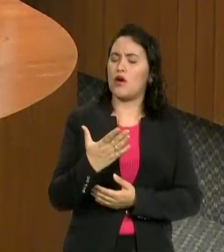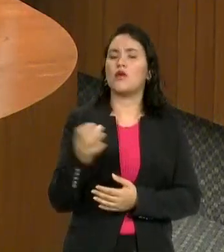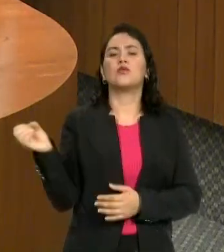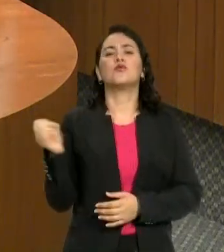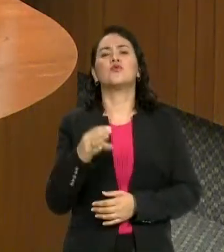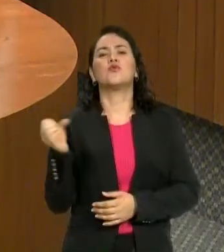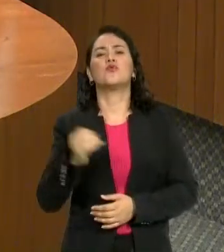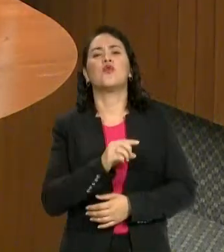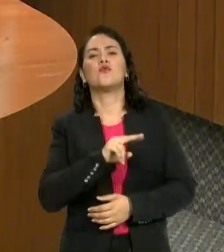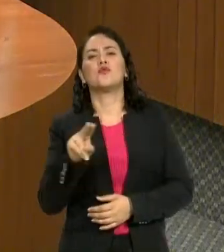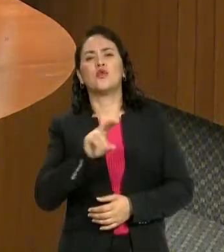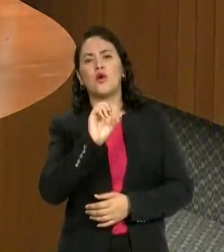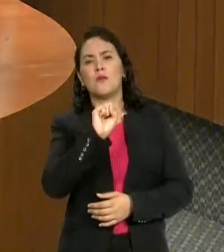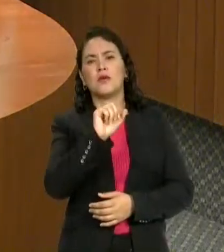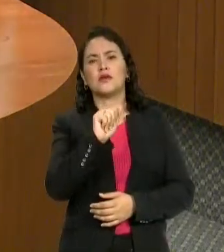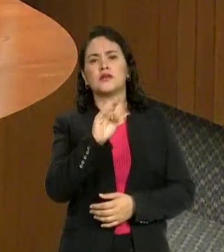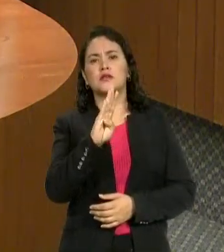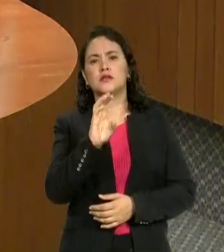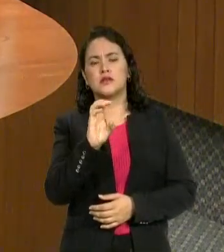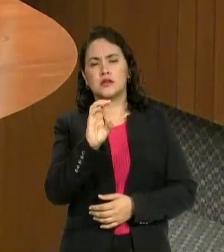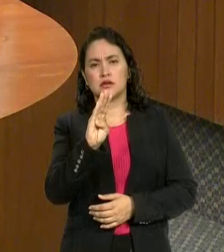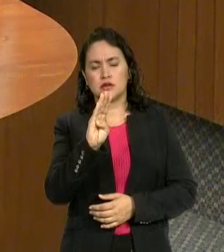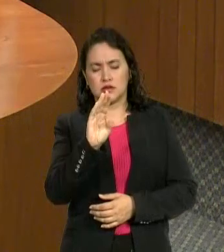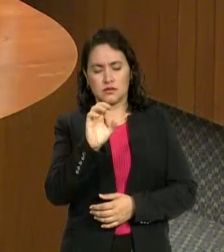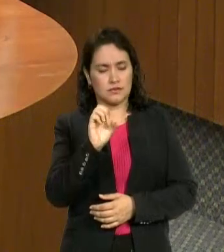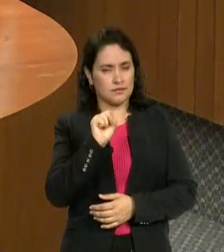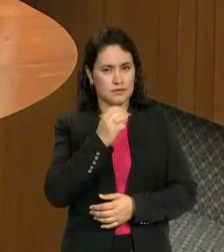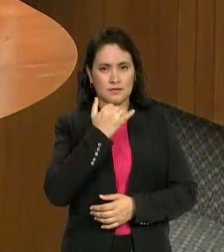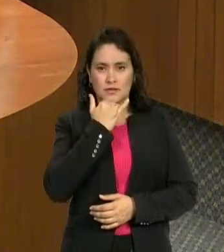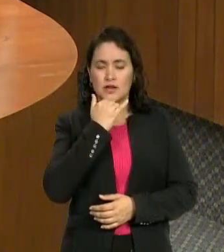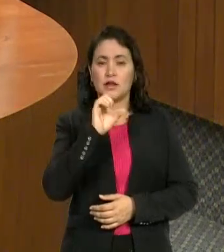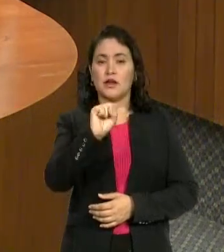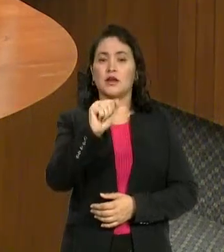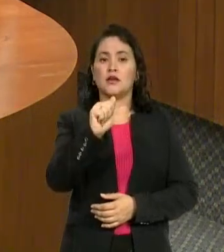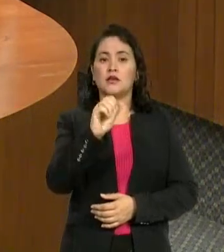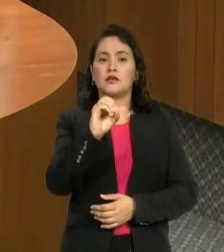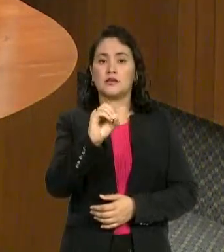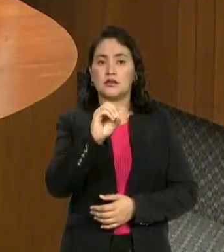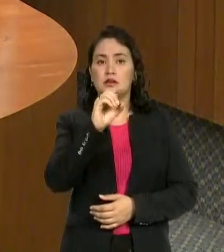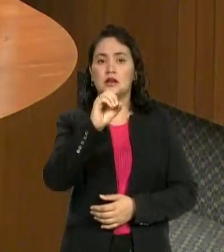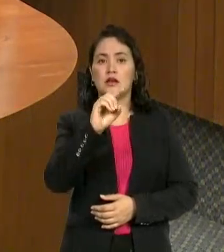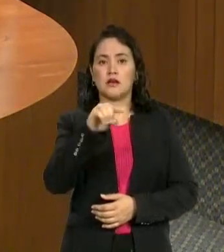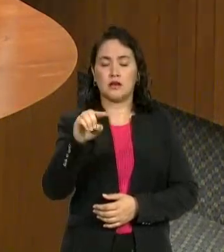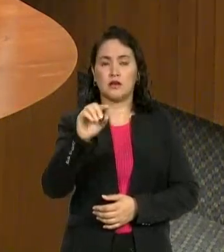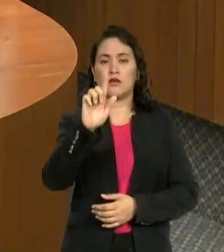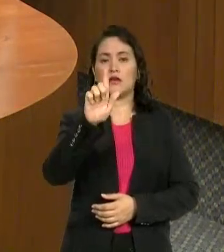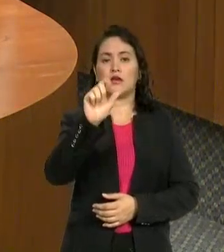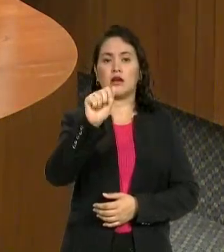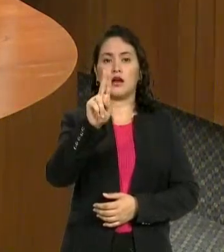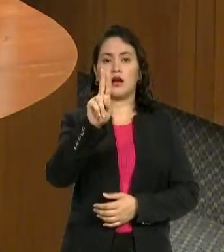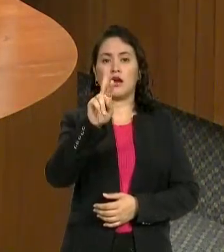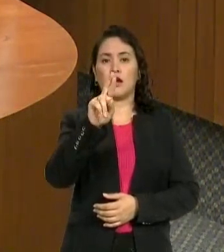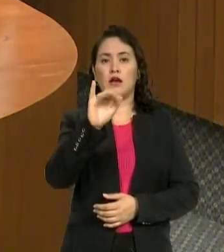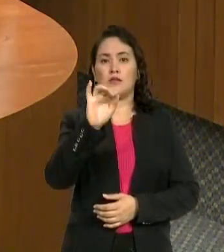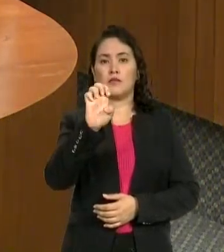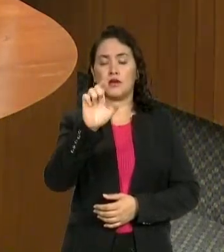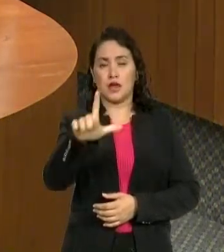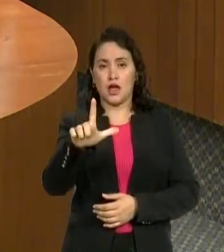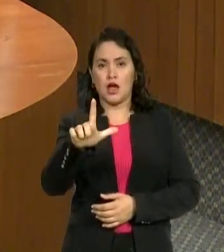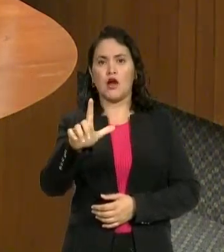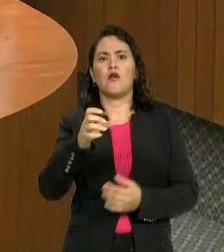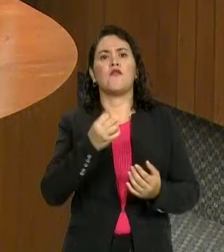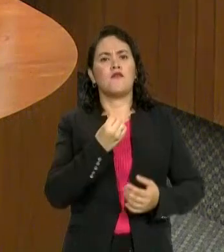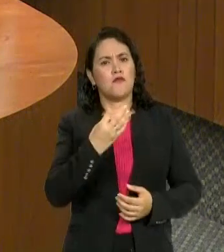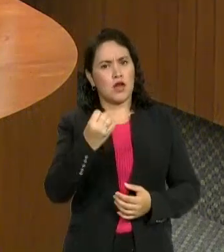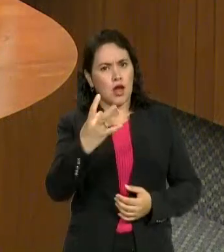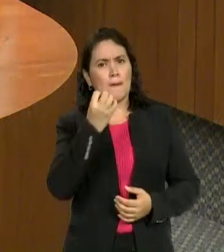dele. Já aquele outro, o Zé Humberto, não se mostrou apto. A tendência é que